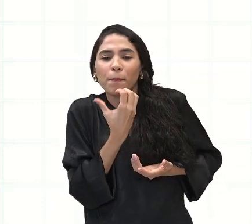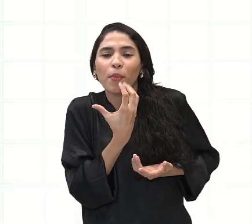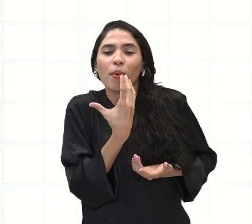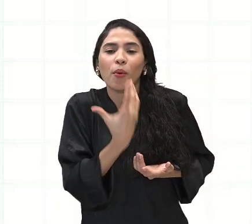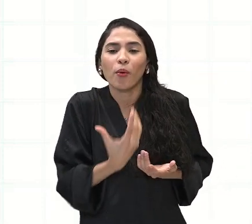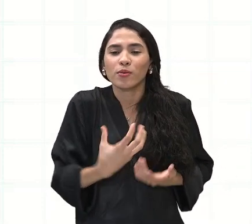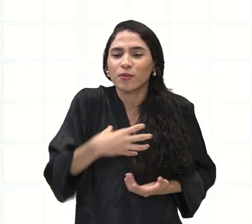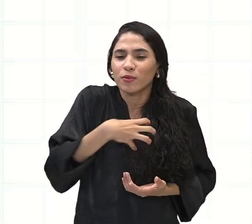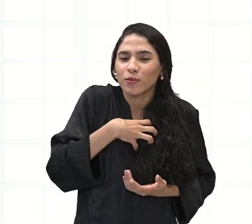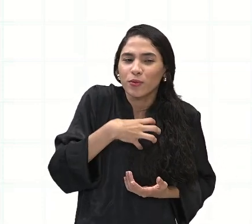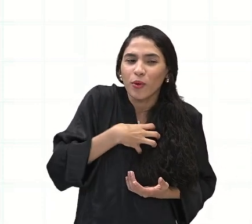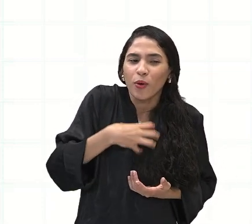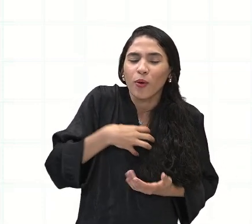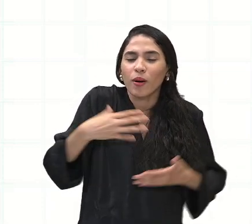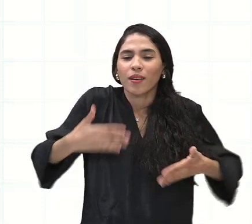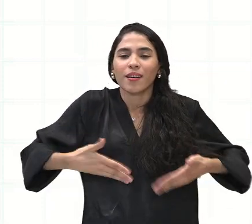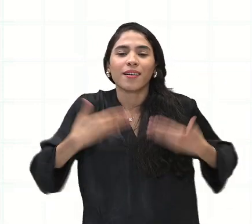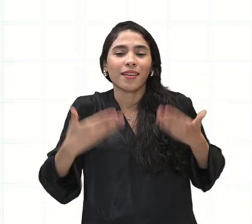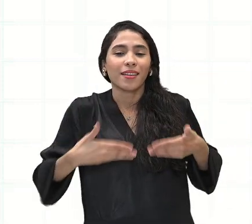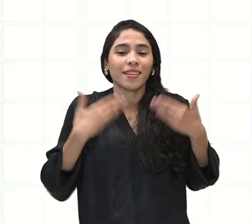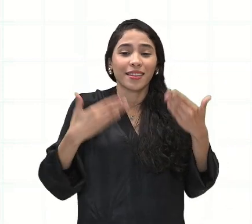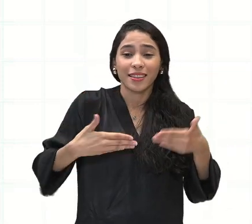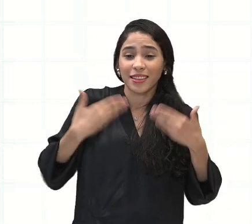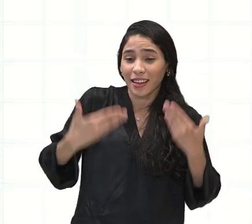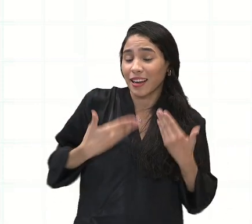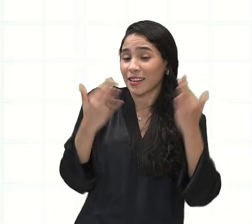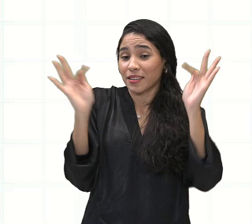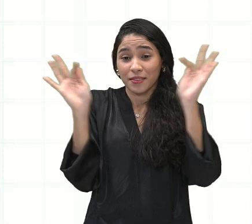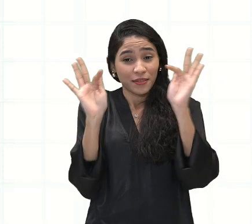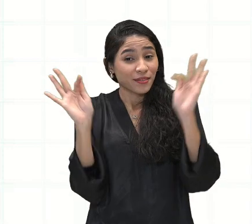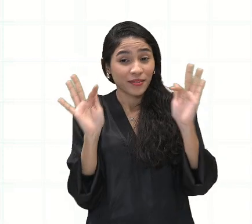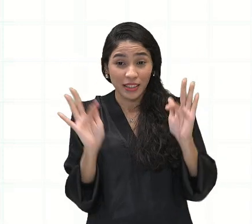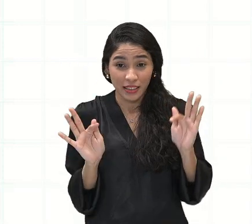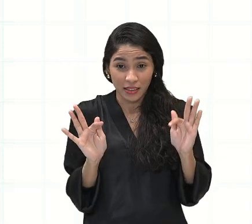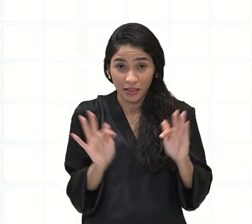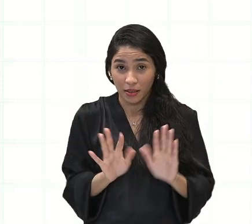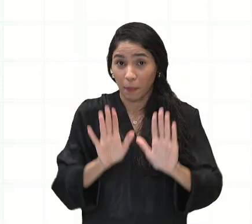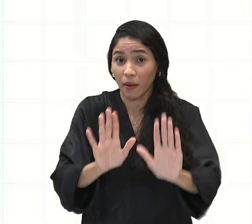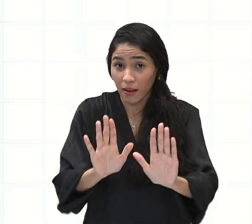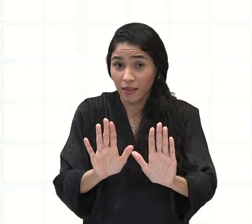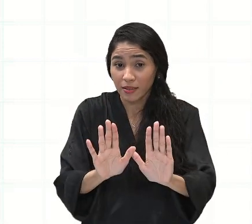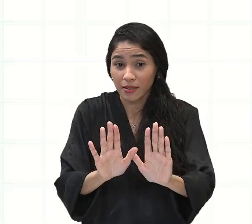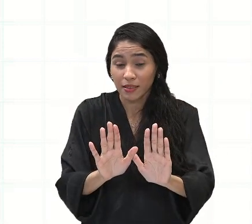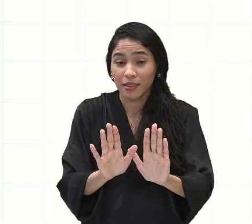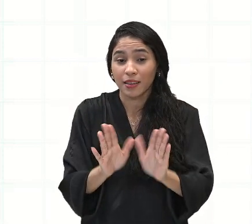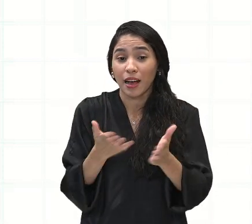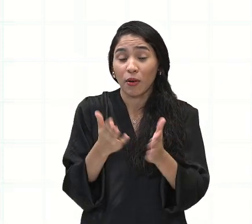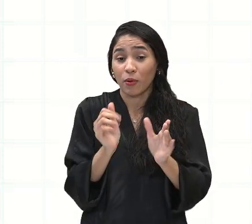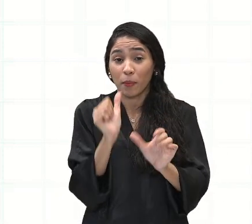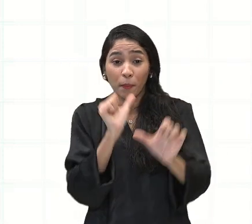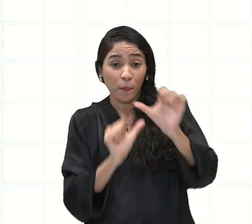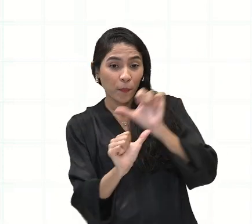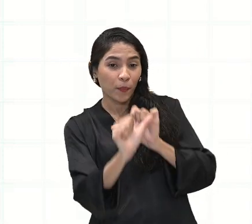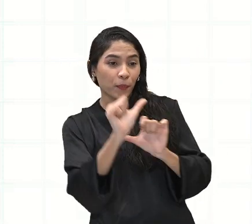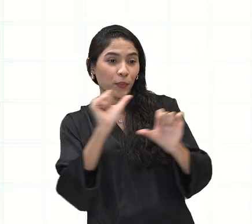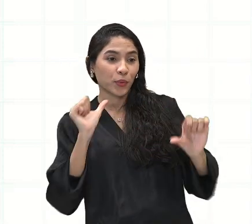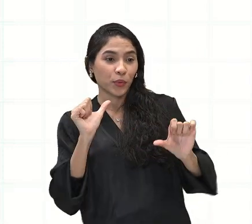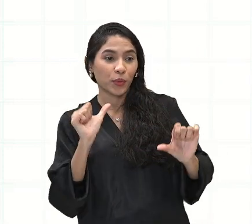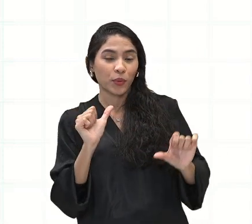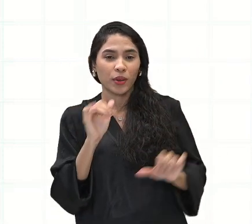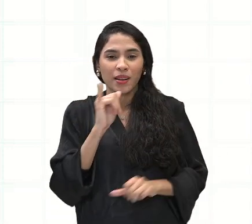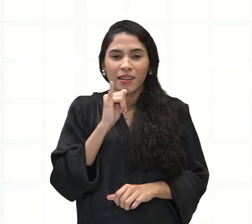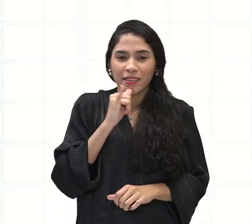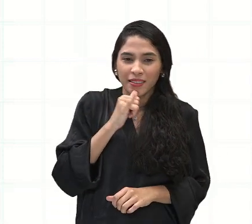era divertido e tempo de lágrimas. Mas agora é sílex, que também é um tipo de pedra bastante